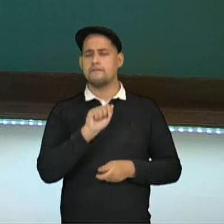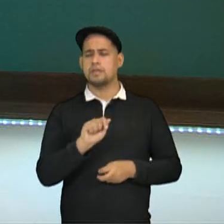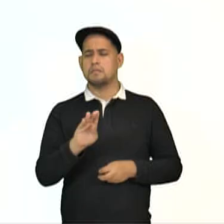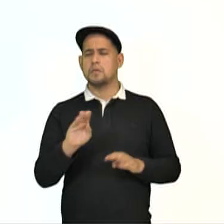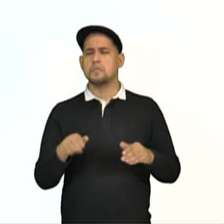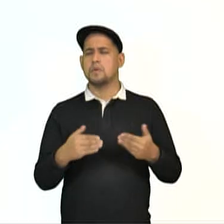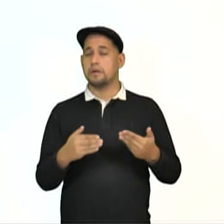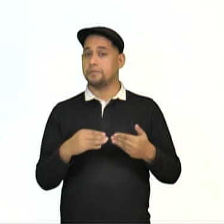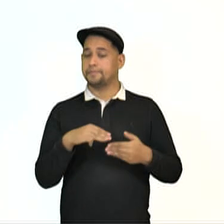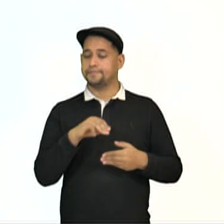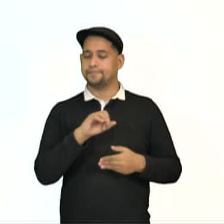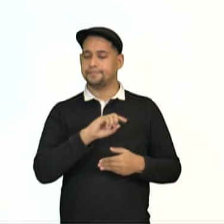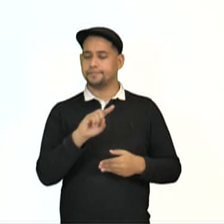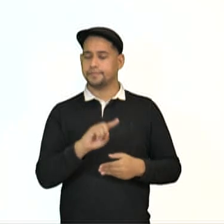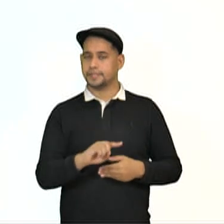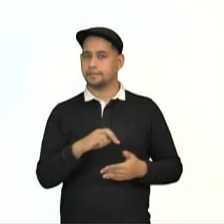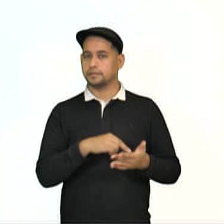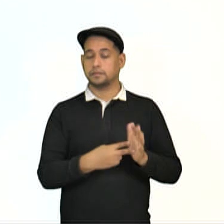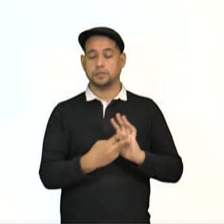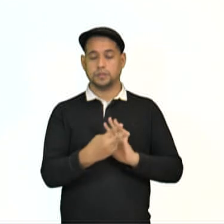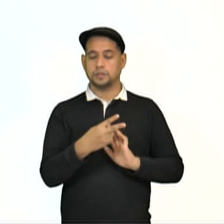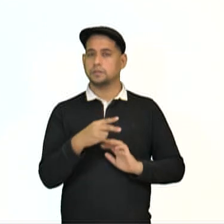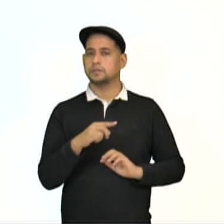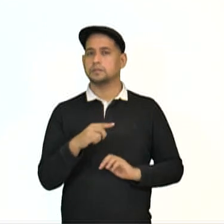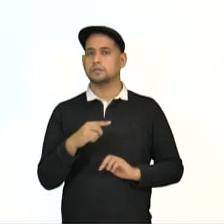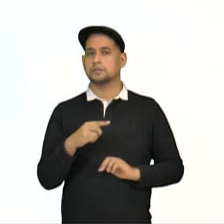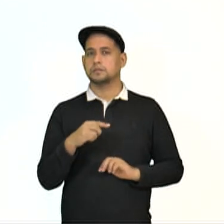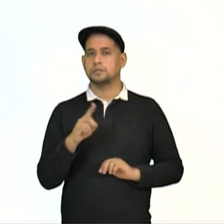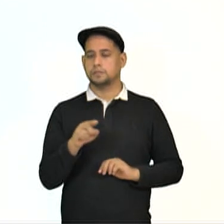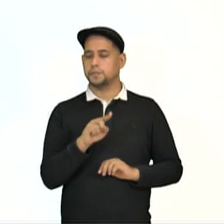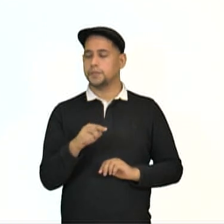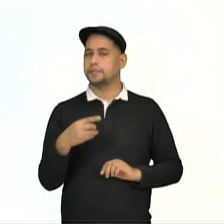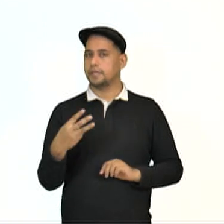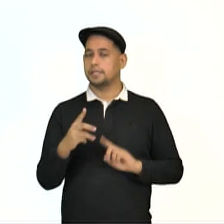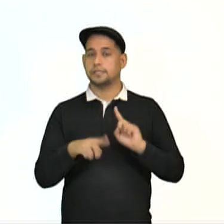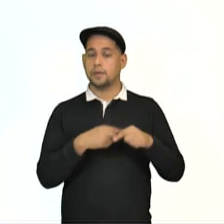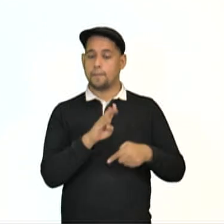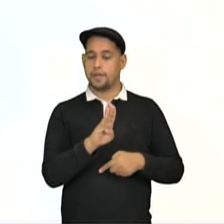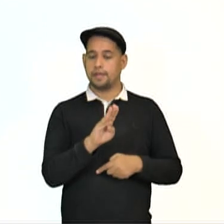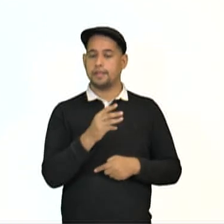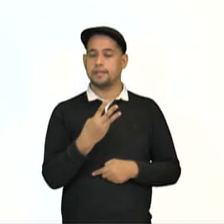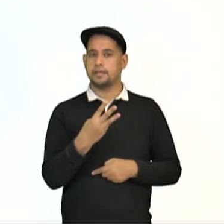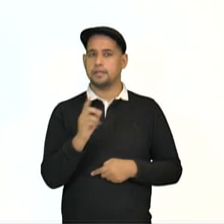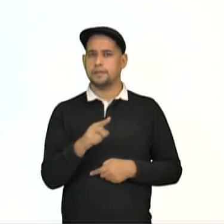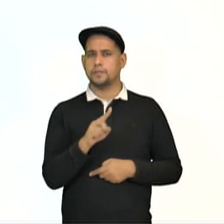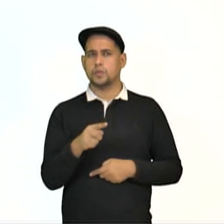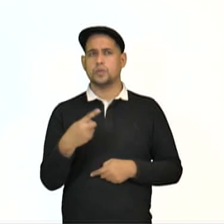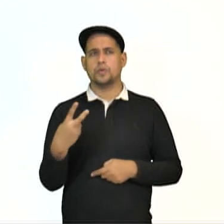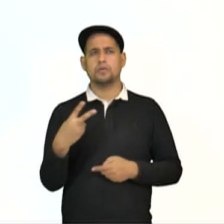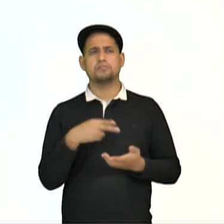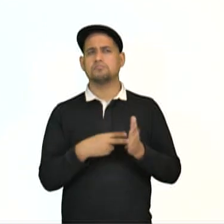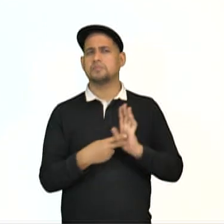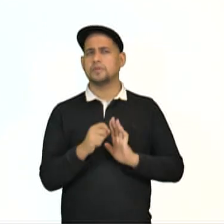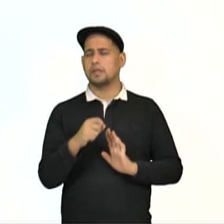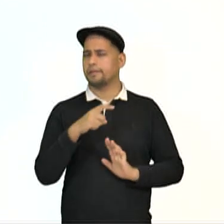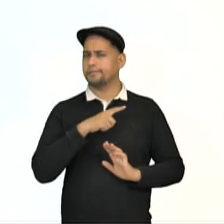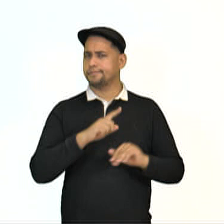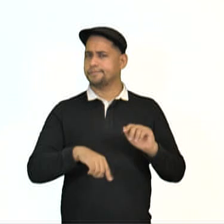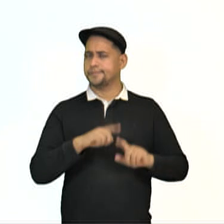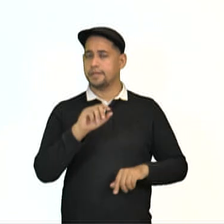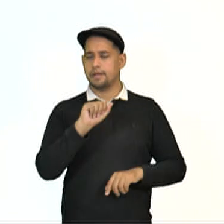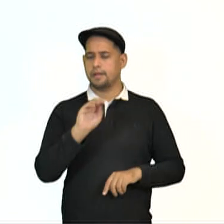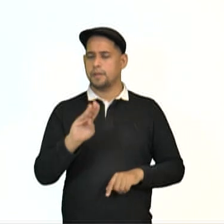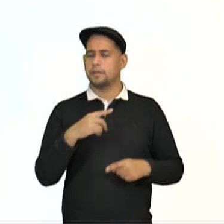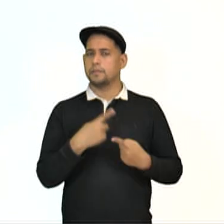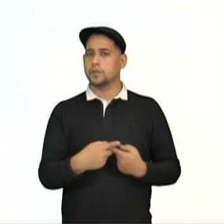a matriz é, né, do tipo 2 por 3 e a matriz B do tipo 3 por 2, existe o produto A e B,